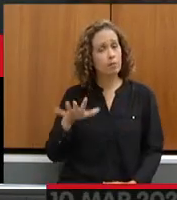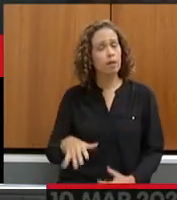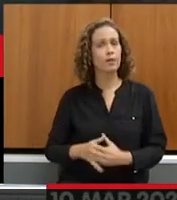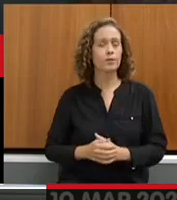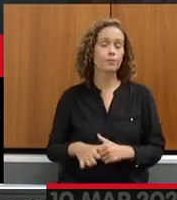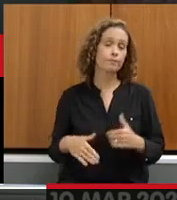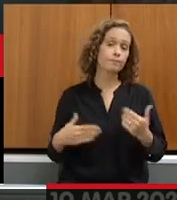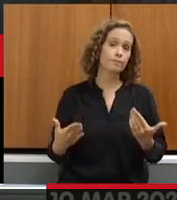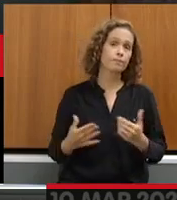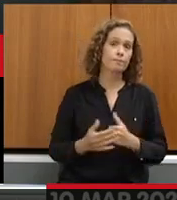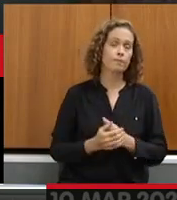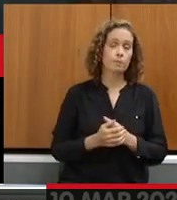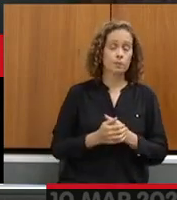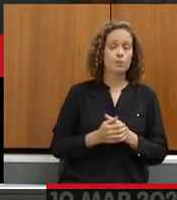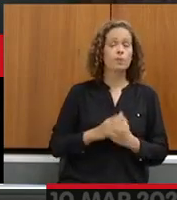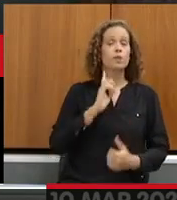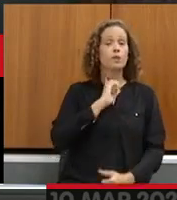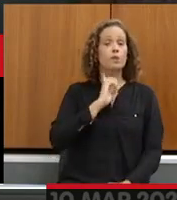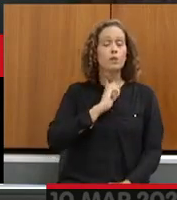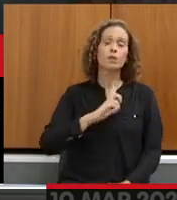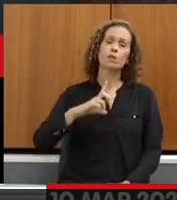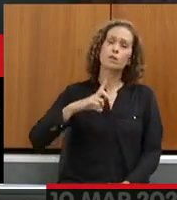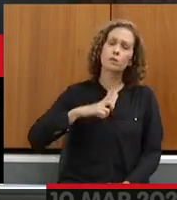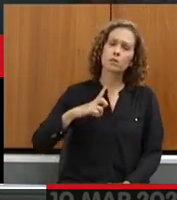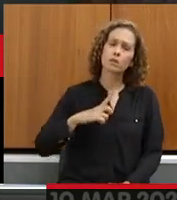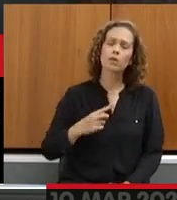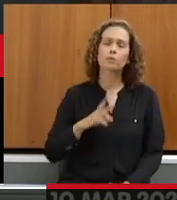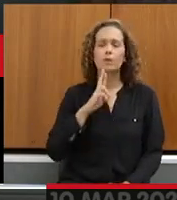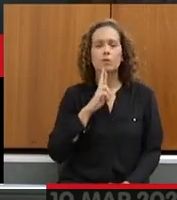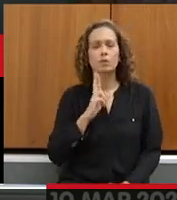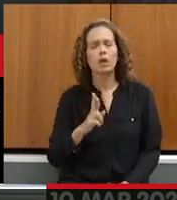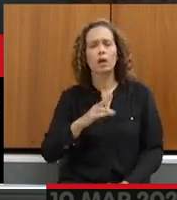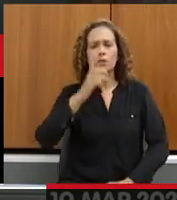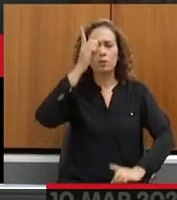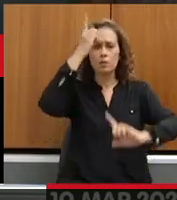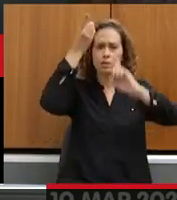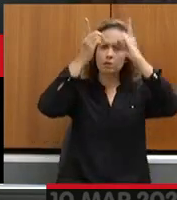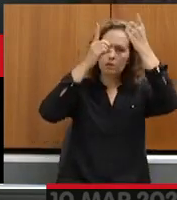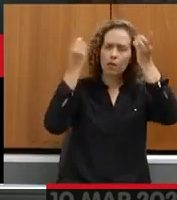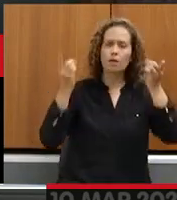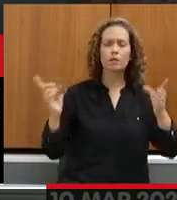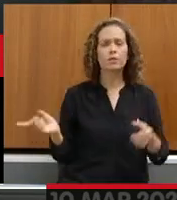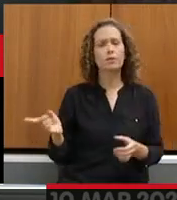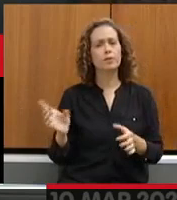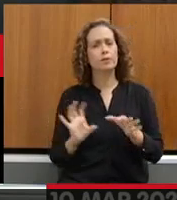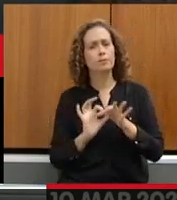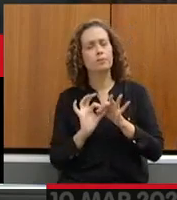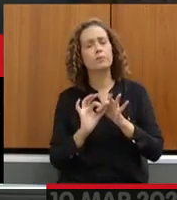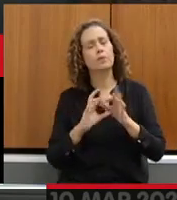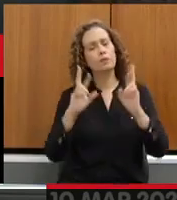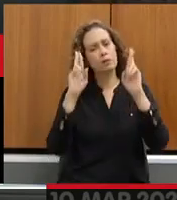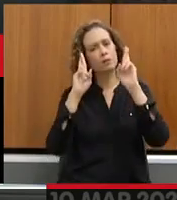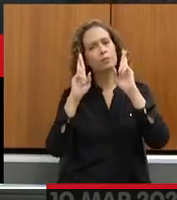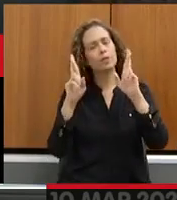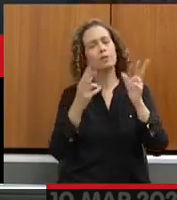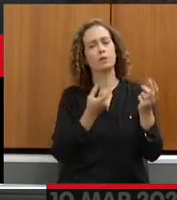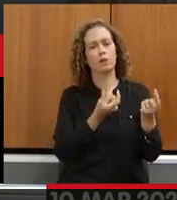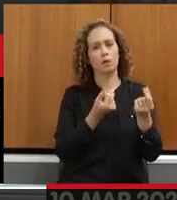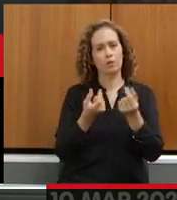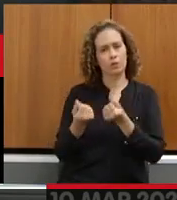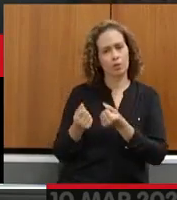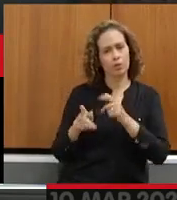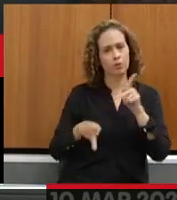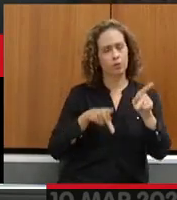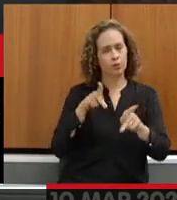Minas tem União tem resultado em parceria tem criatividade e tem respeito ao dinheiro público